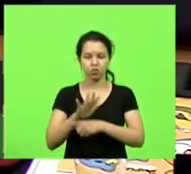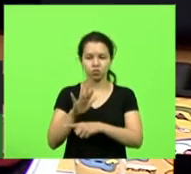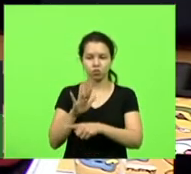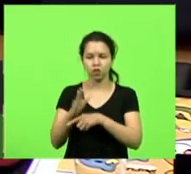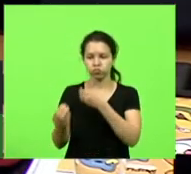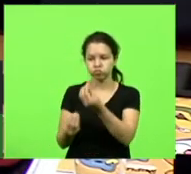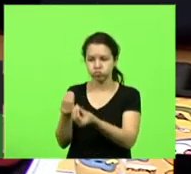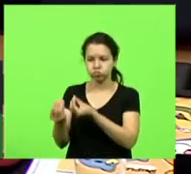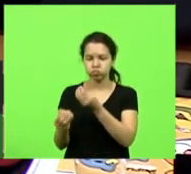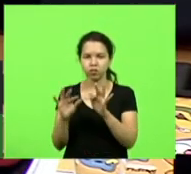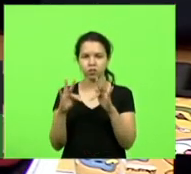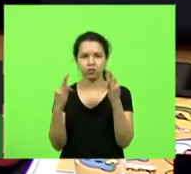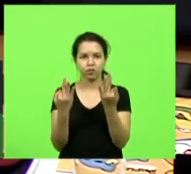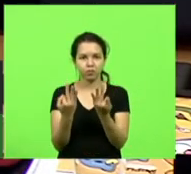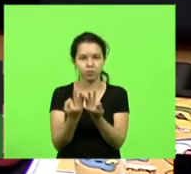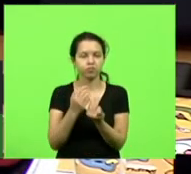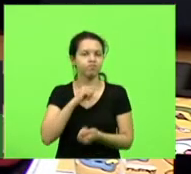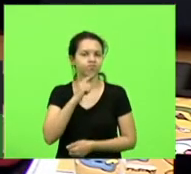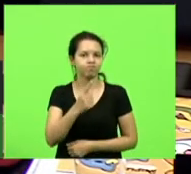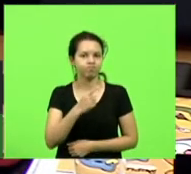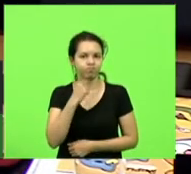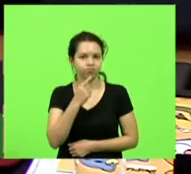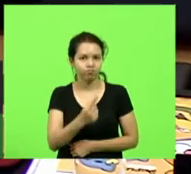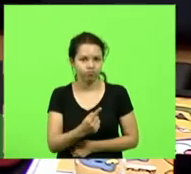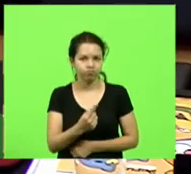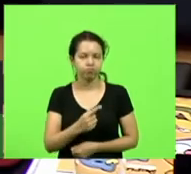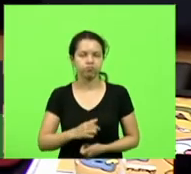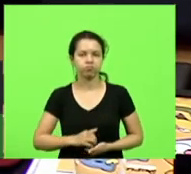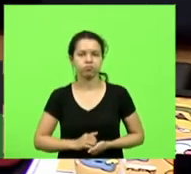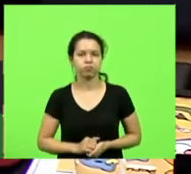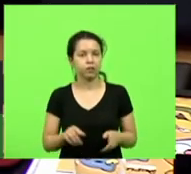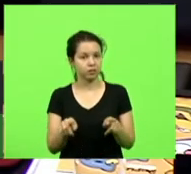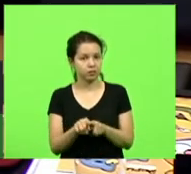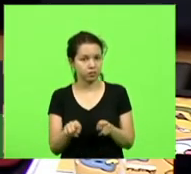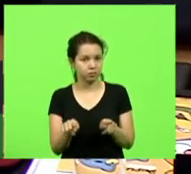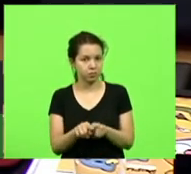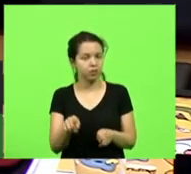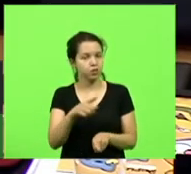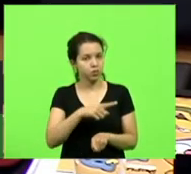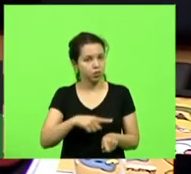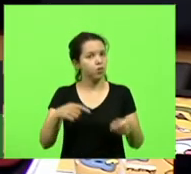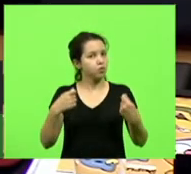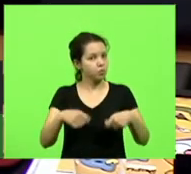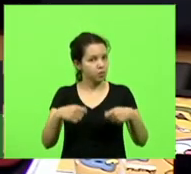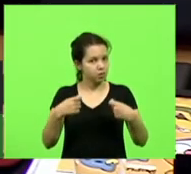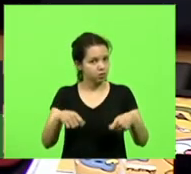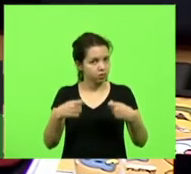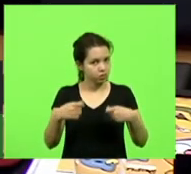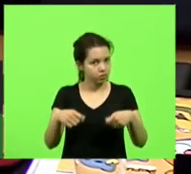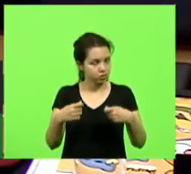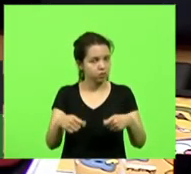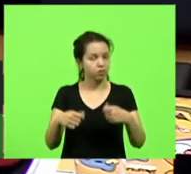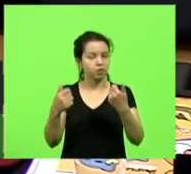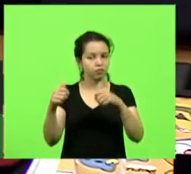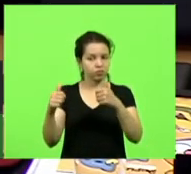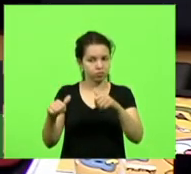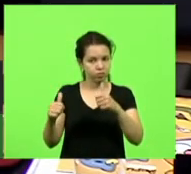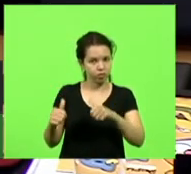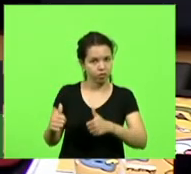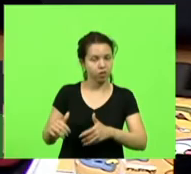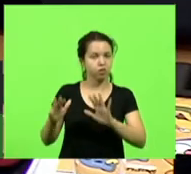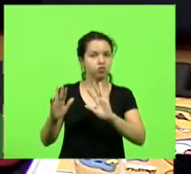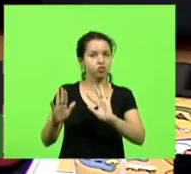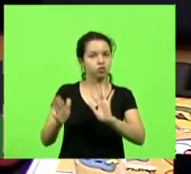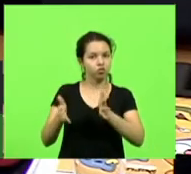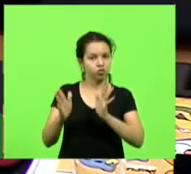família. E também nós temos que considerar que nós já avaliamos aqui